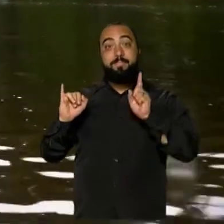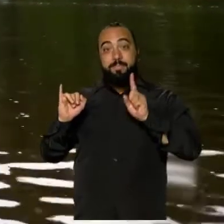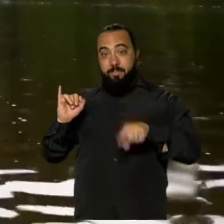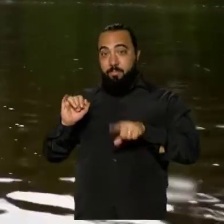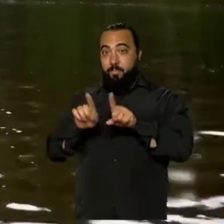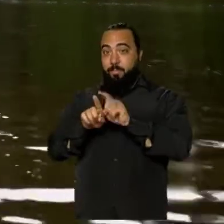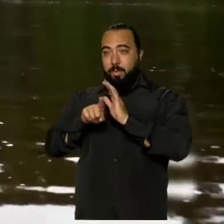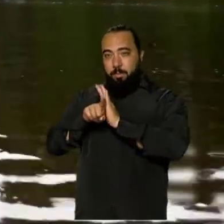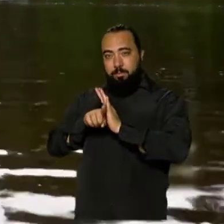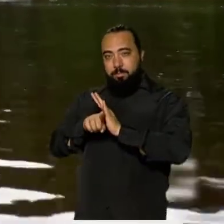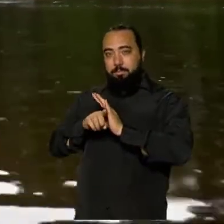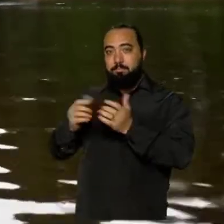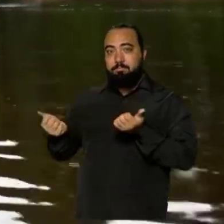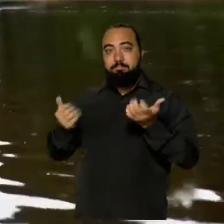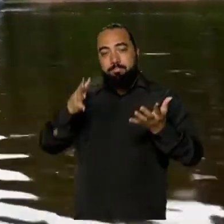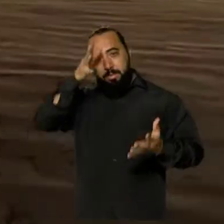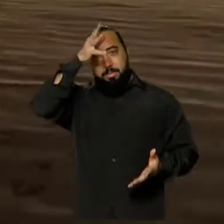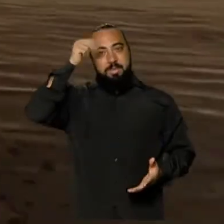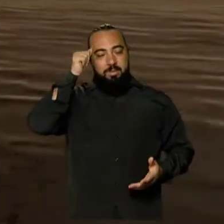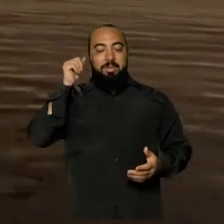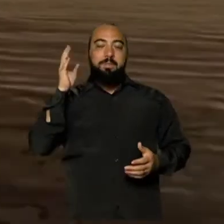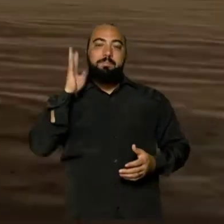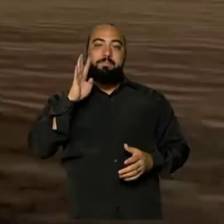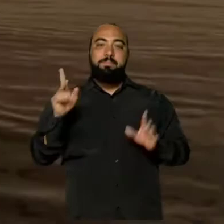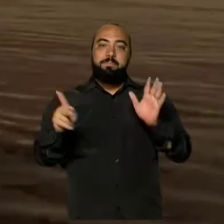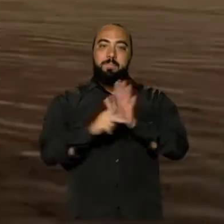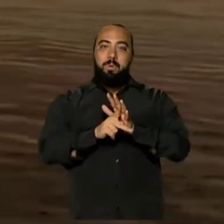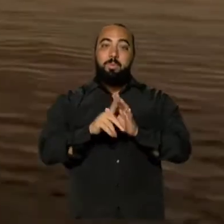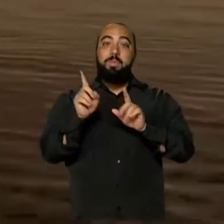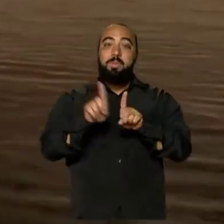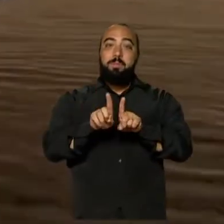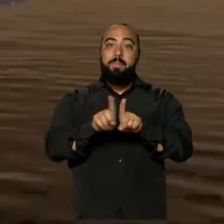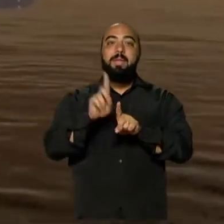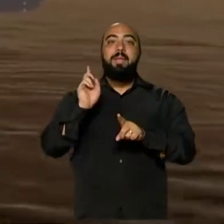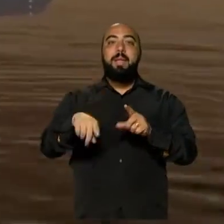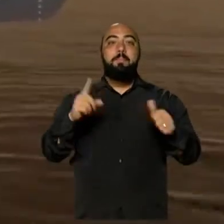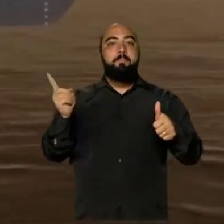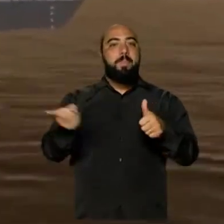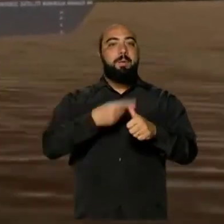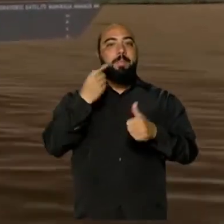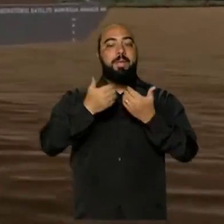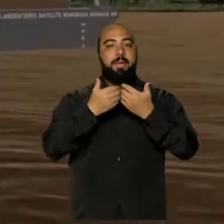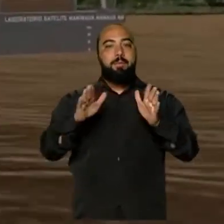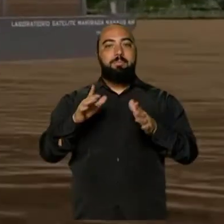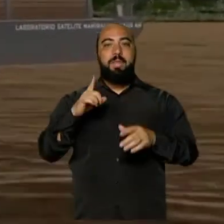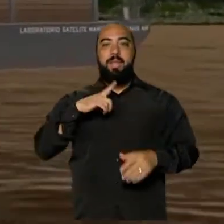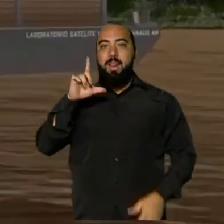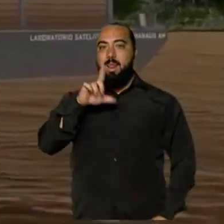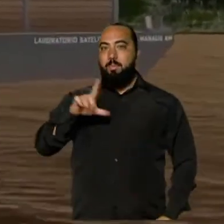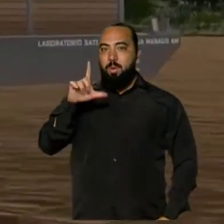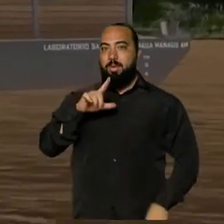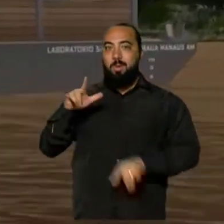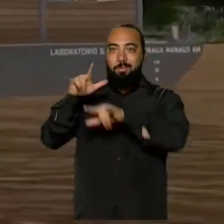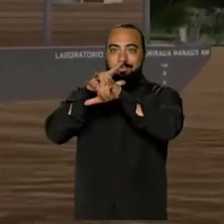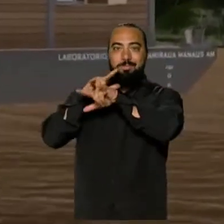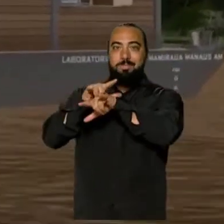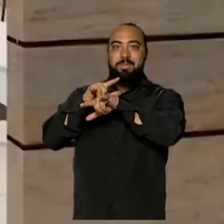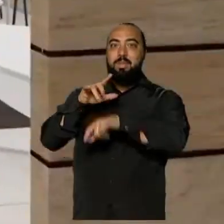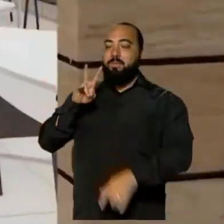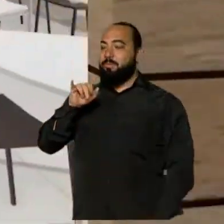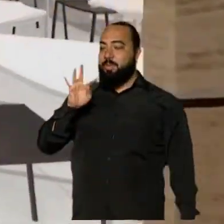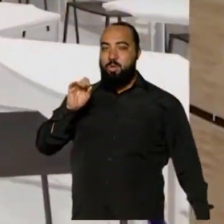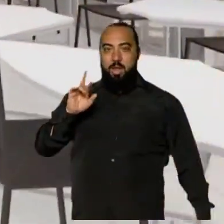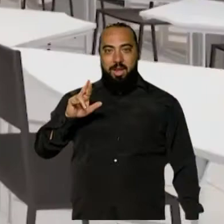pesquisas científicas na Amazônia Legal. Entre as primeiras inaugurações do sistema está o Laboratório Satélite Vitória Régia